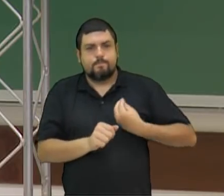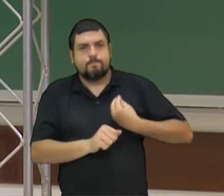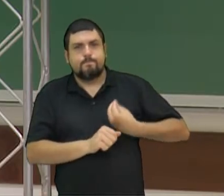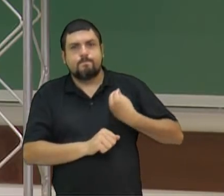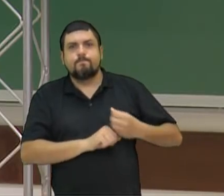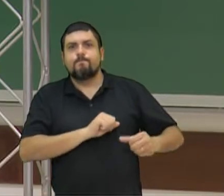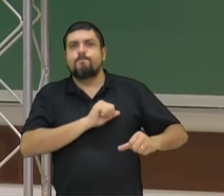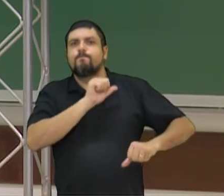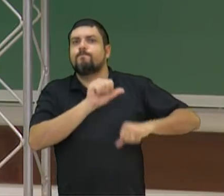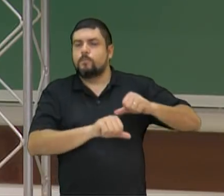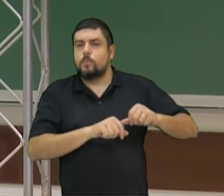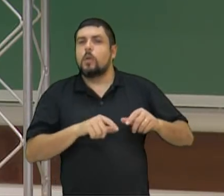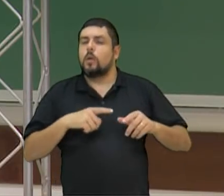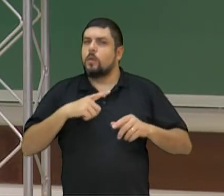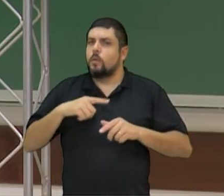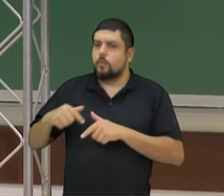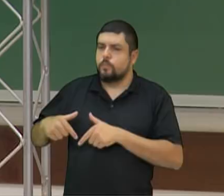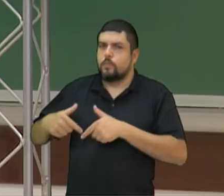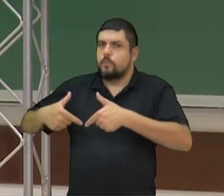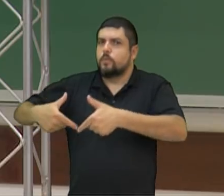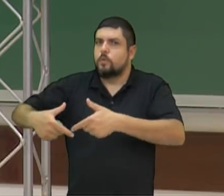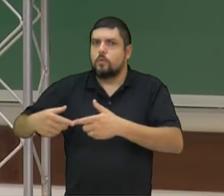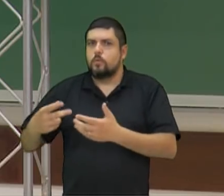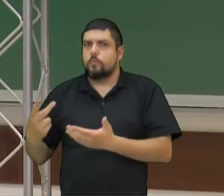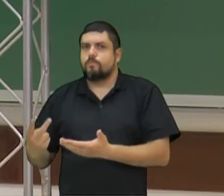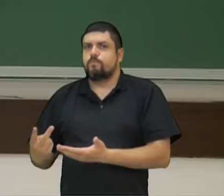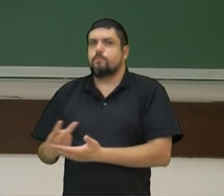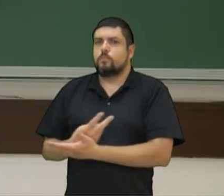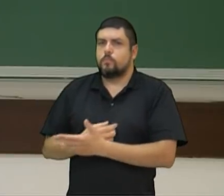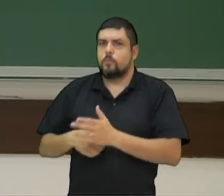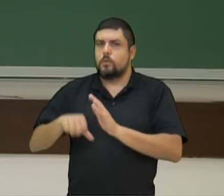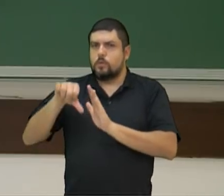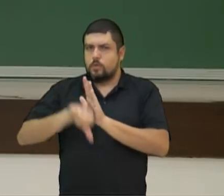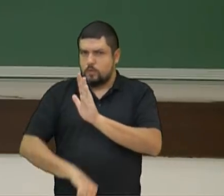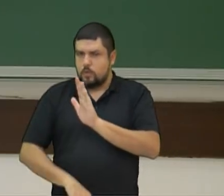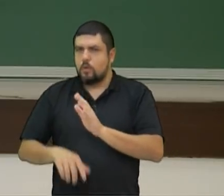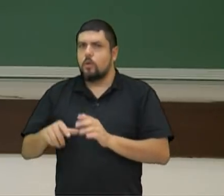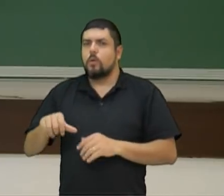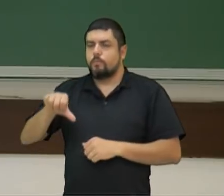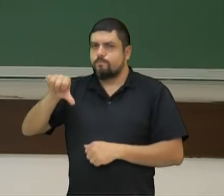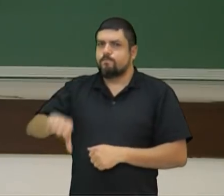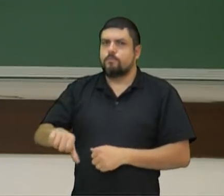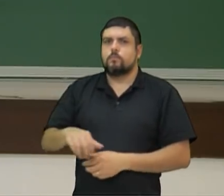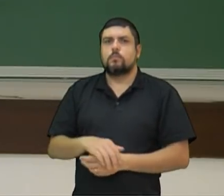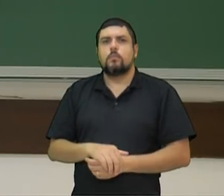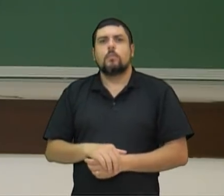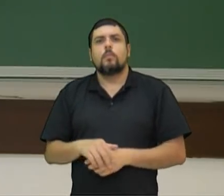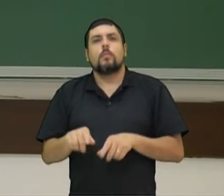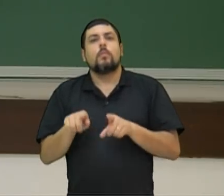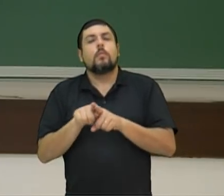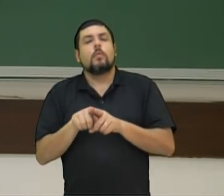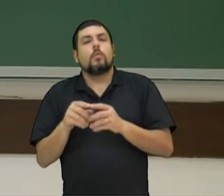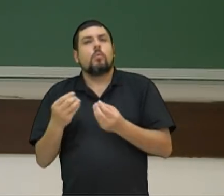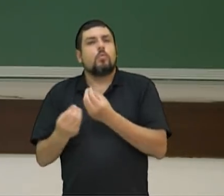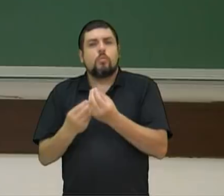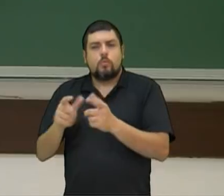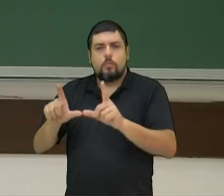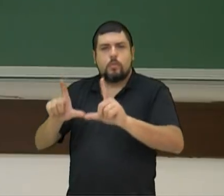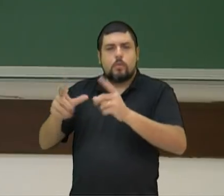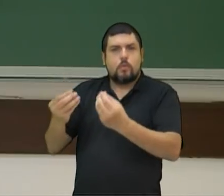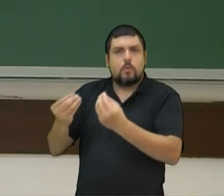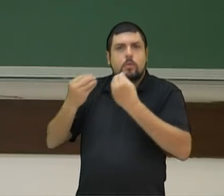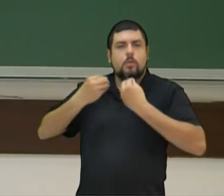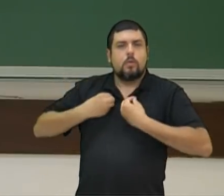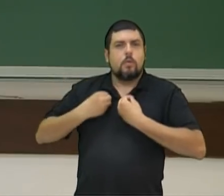inclusive ilegais, certo? Porque contraria a legislação, né? E tem a intenção de levar à reflexão, né? Então as charges